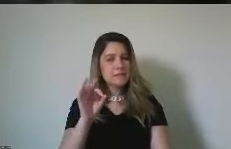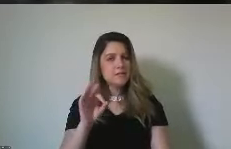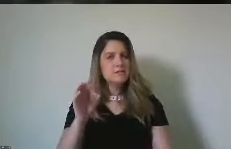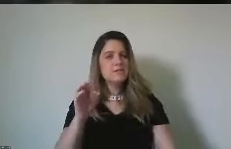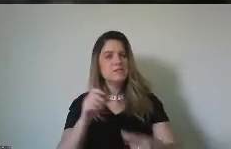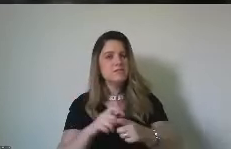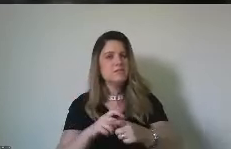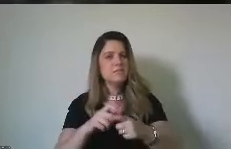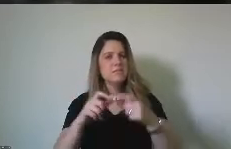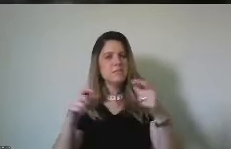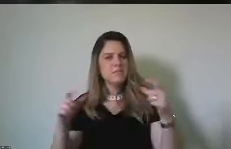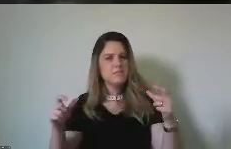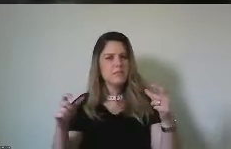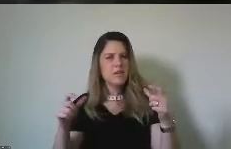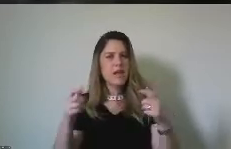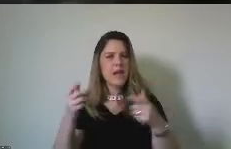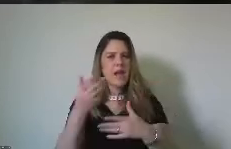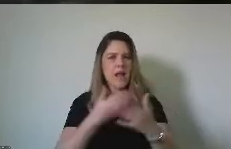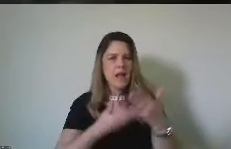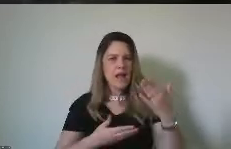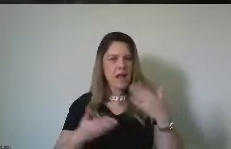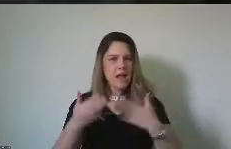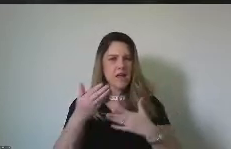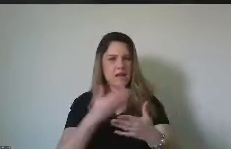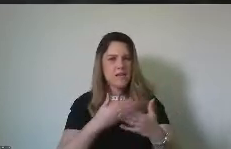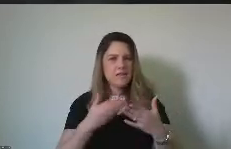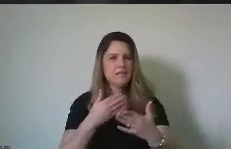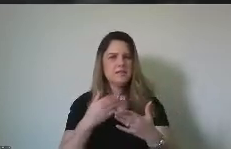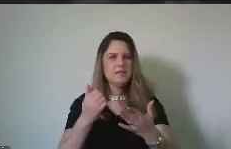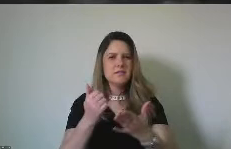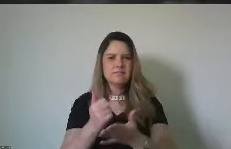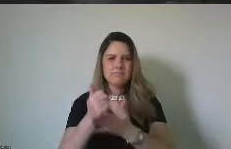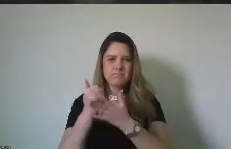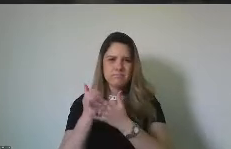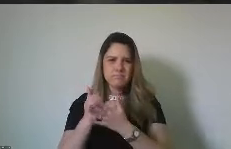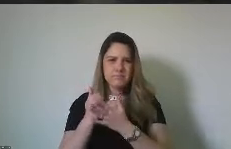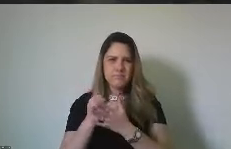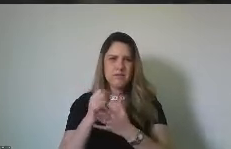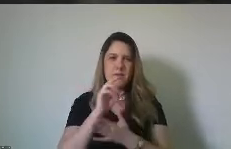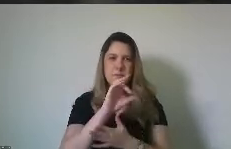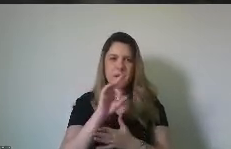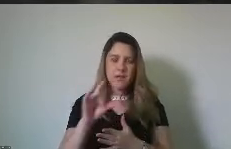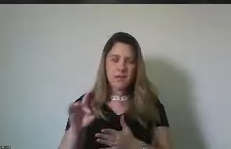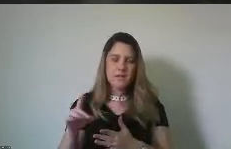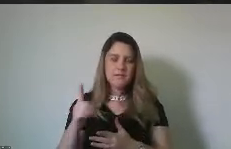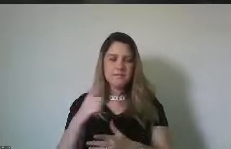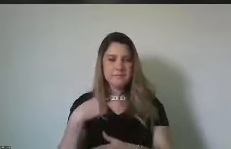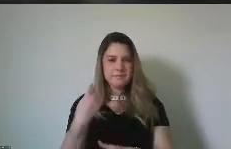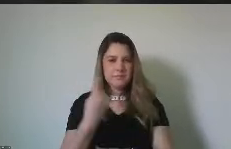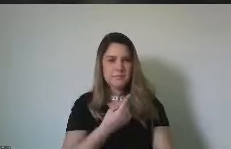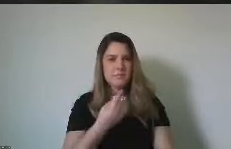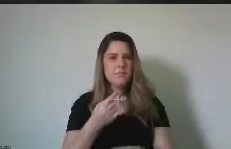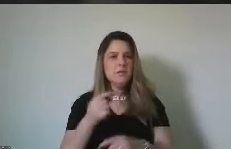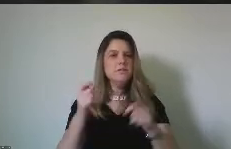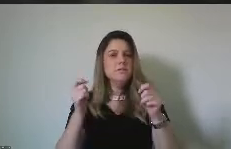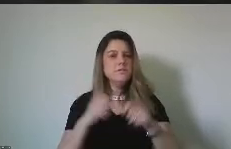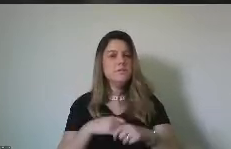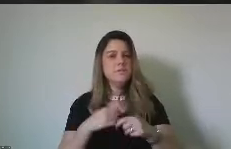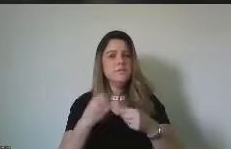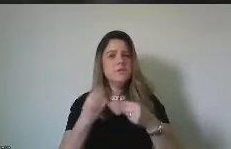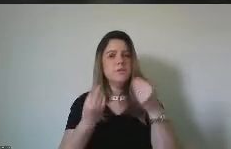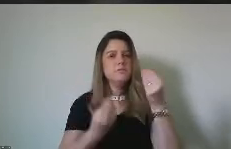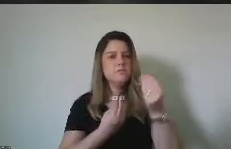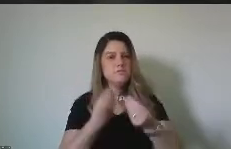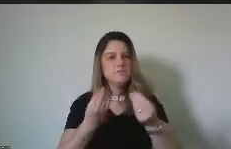em relação a linha de transmissão da da proponente para cada lote Então eu queria saber de vocês Como vocês estão vendo